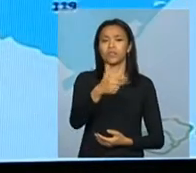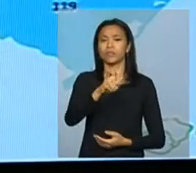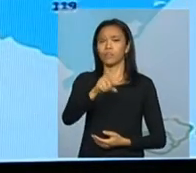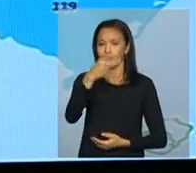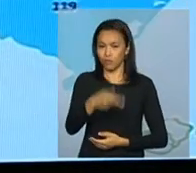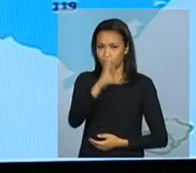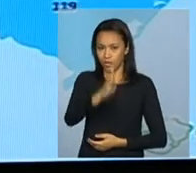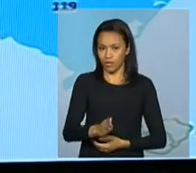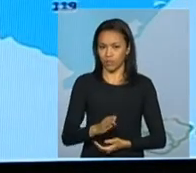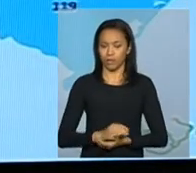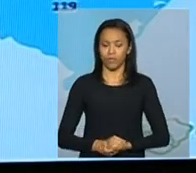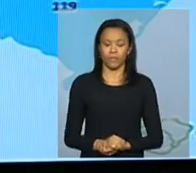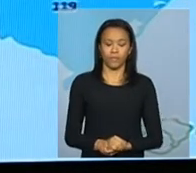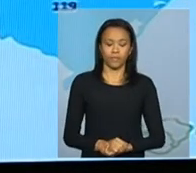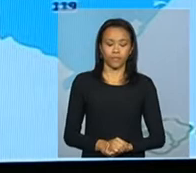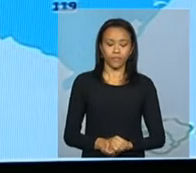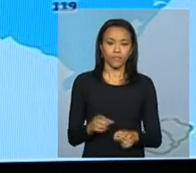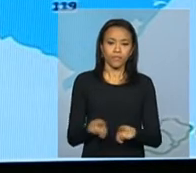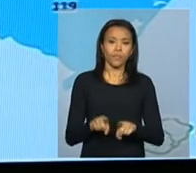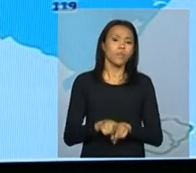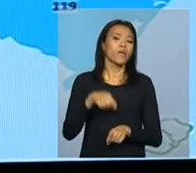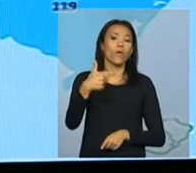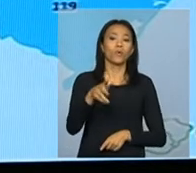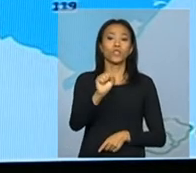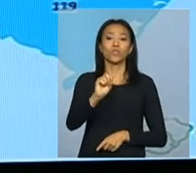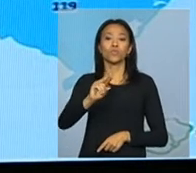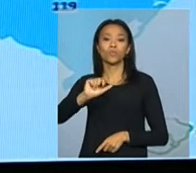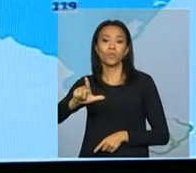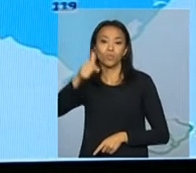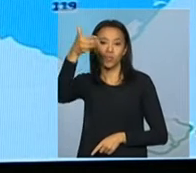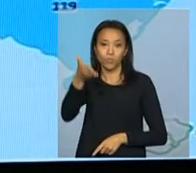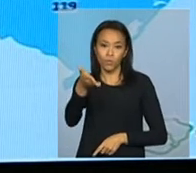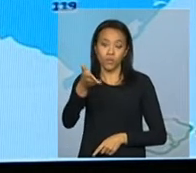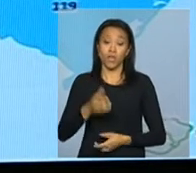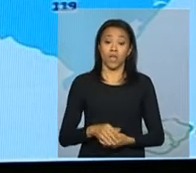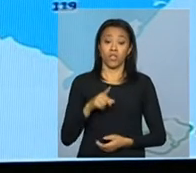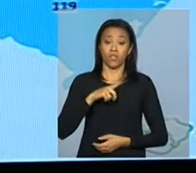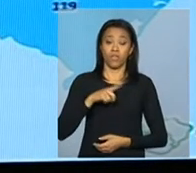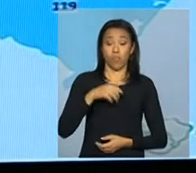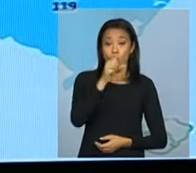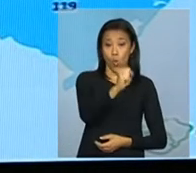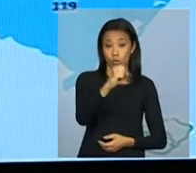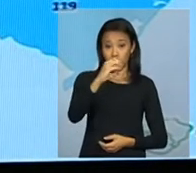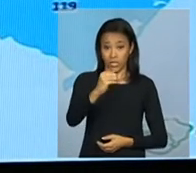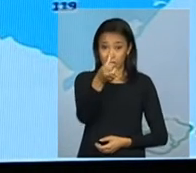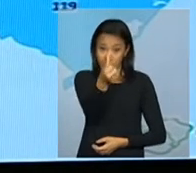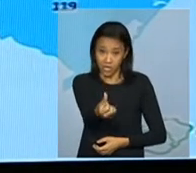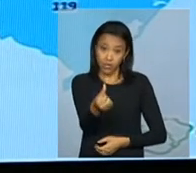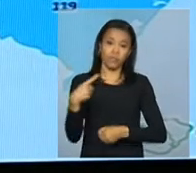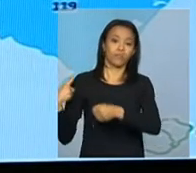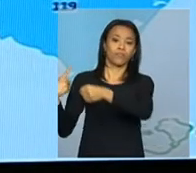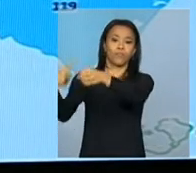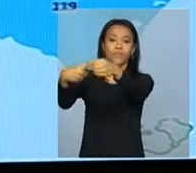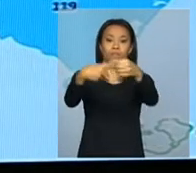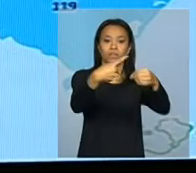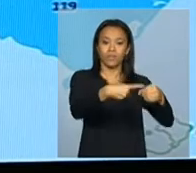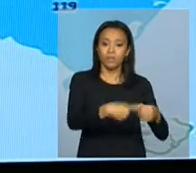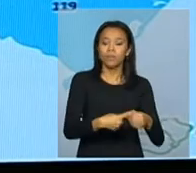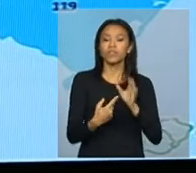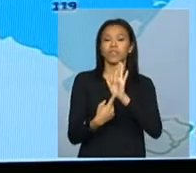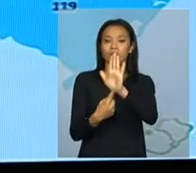próximo e ela só é o sul nós tivemos 806 municípios que